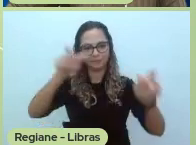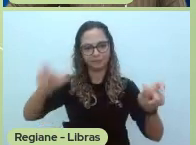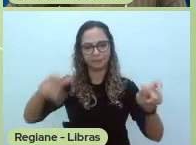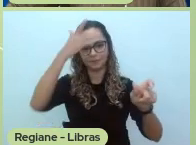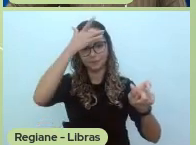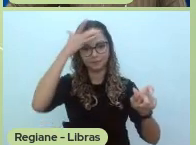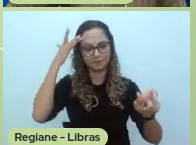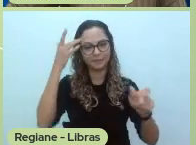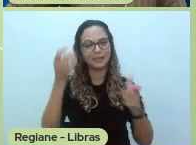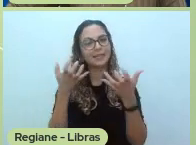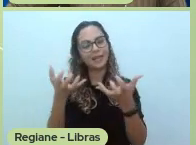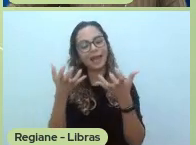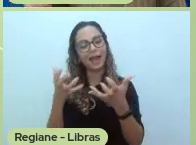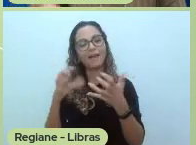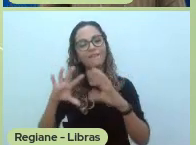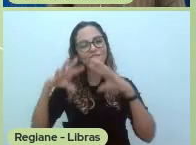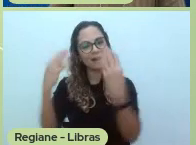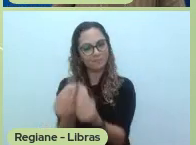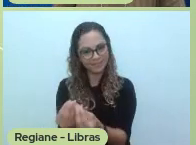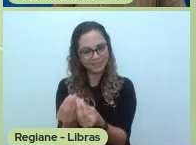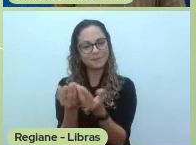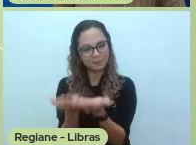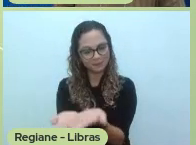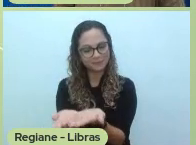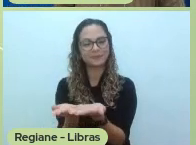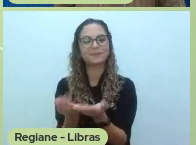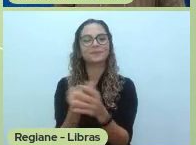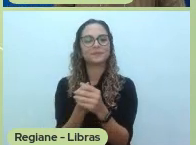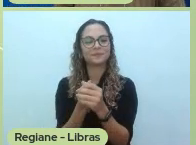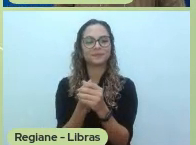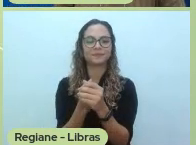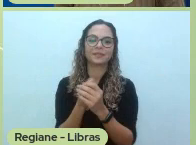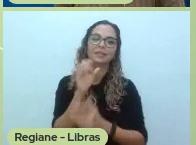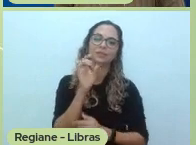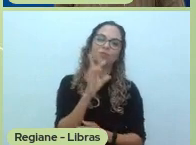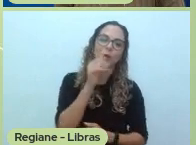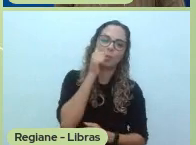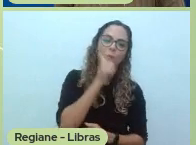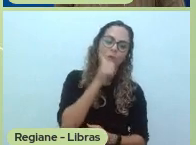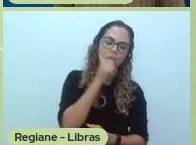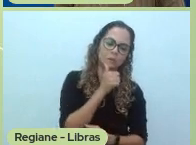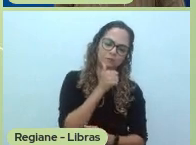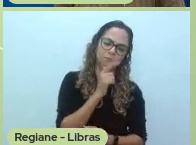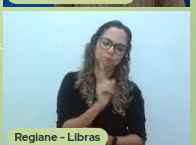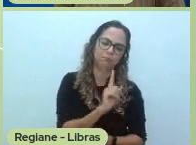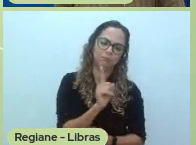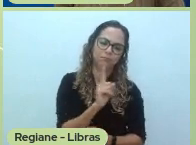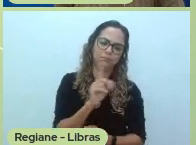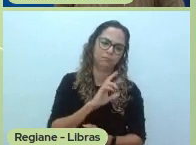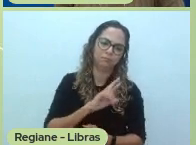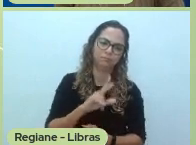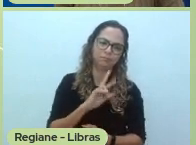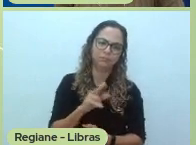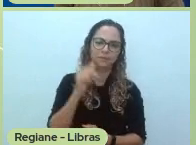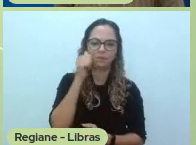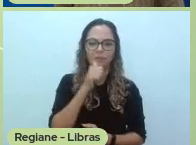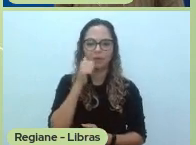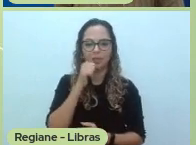acho que tem essa questão também, que não são apenas mulheres, né, que têm